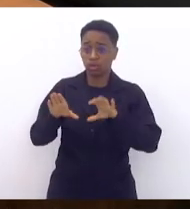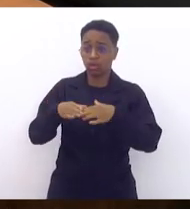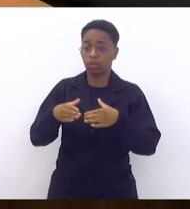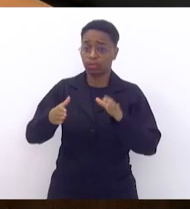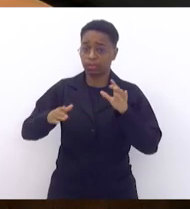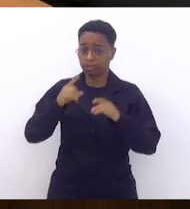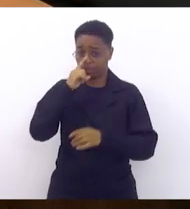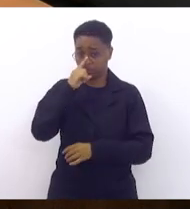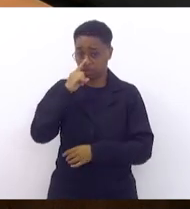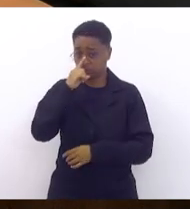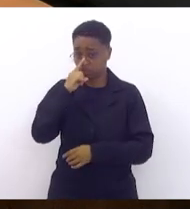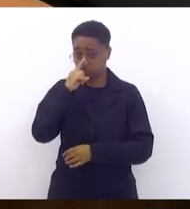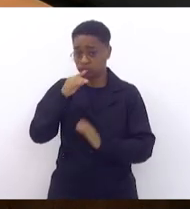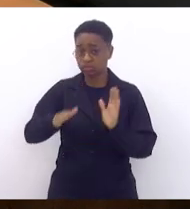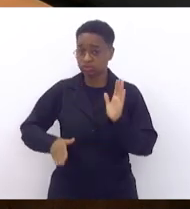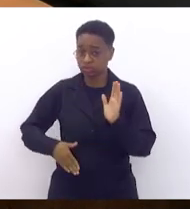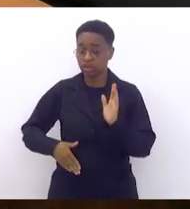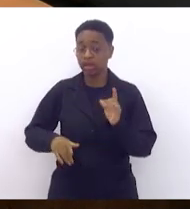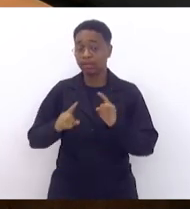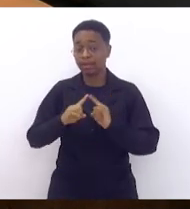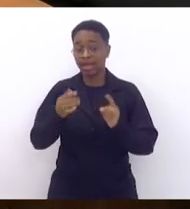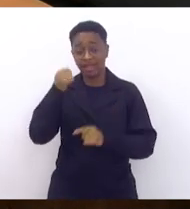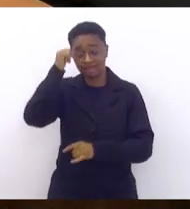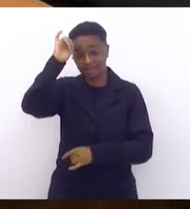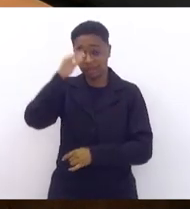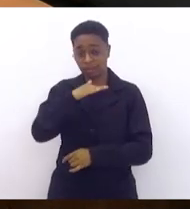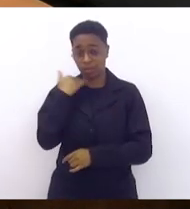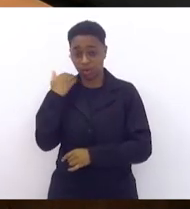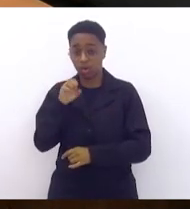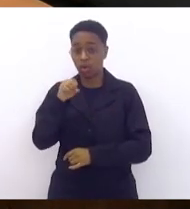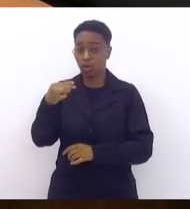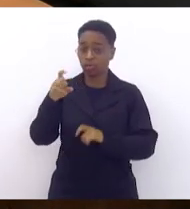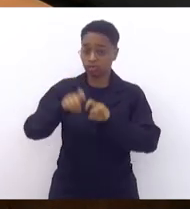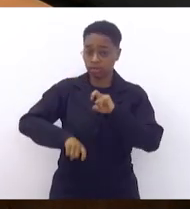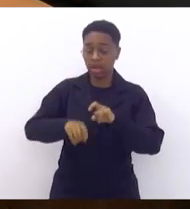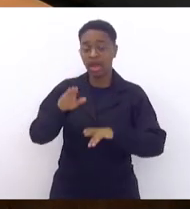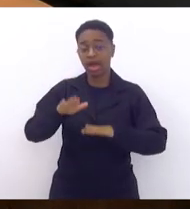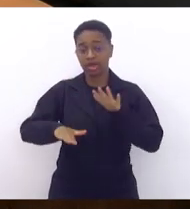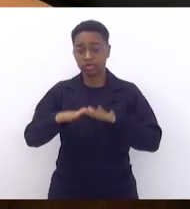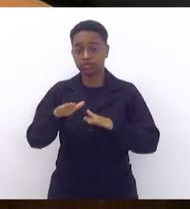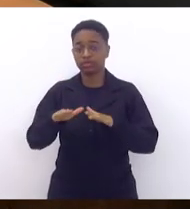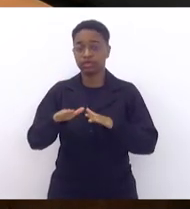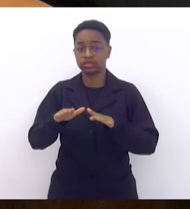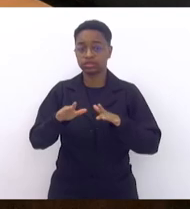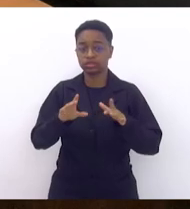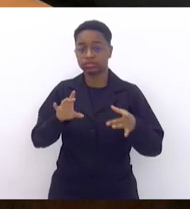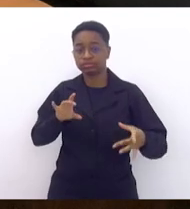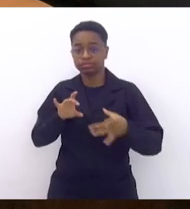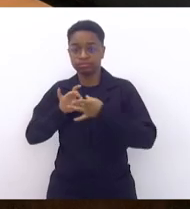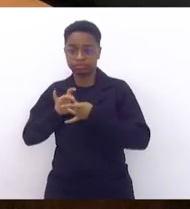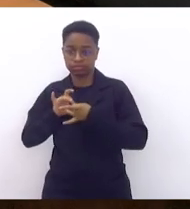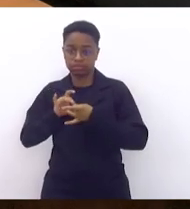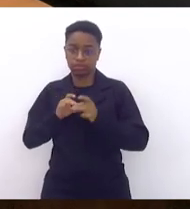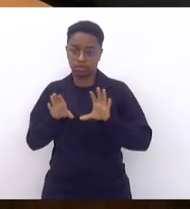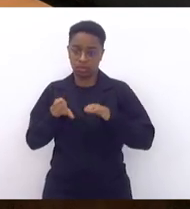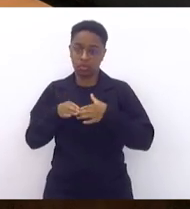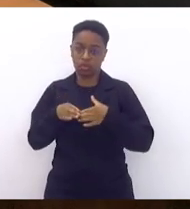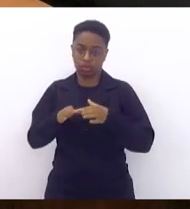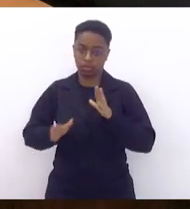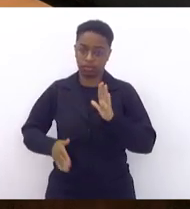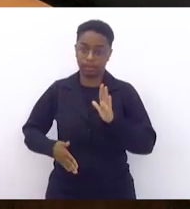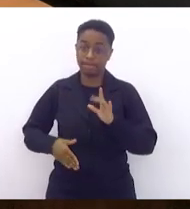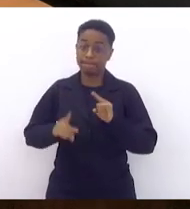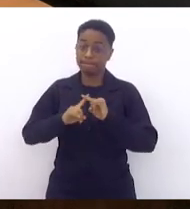perigosas e, para não serem mortos ou estuprados, acabam muitas vezes recrutados por essas gangues. As nossas